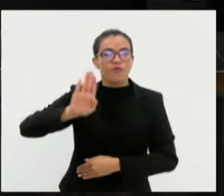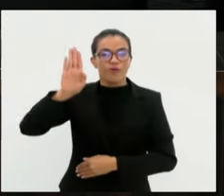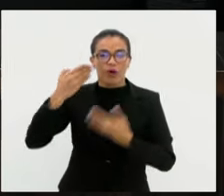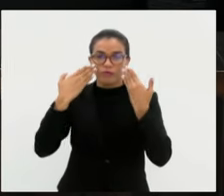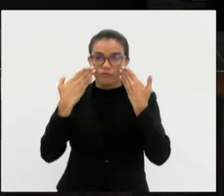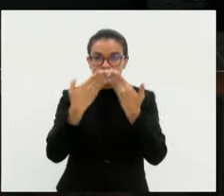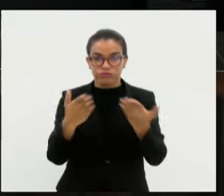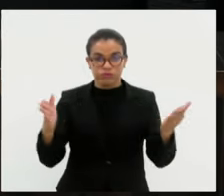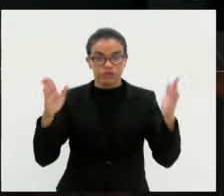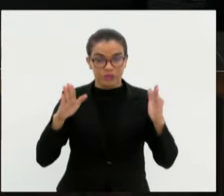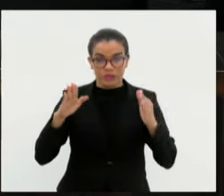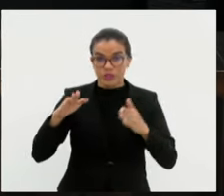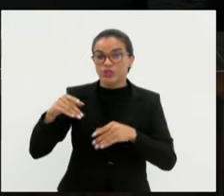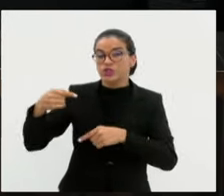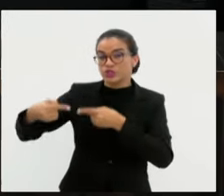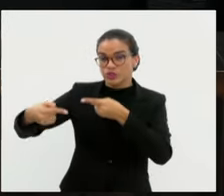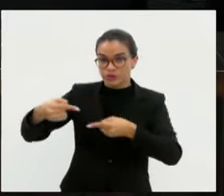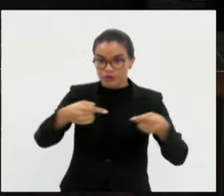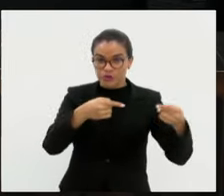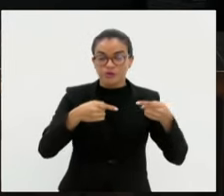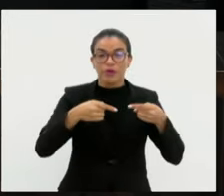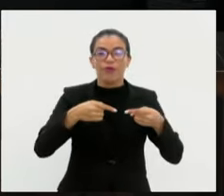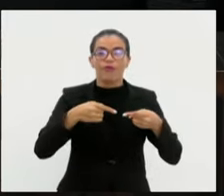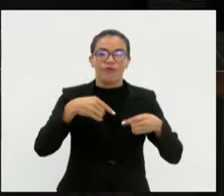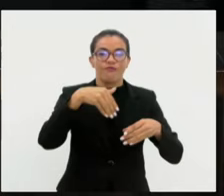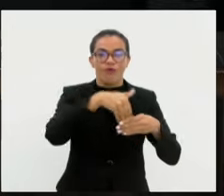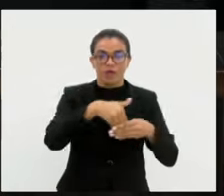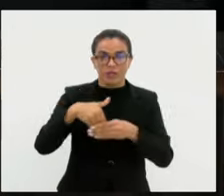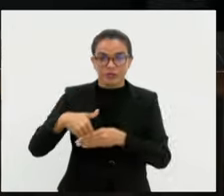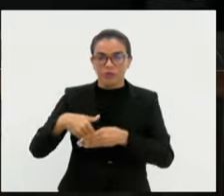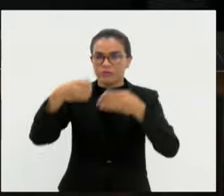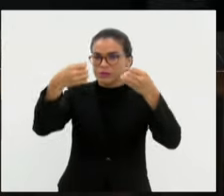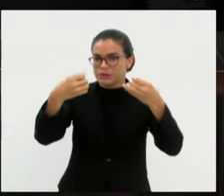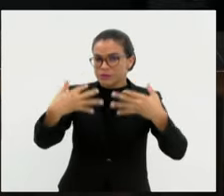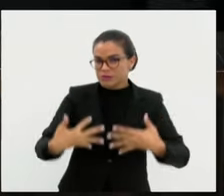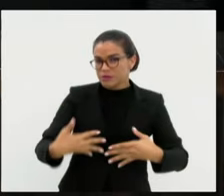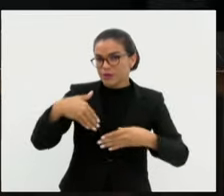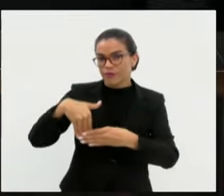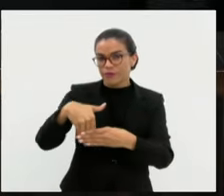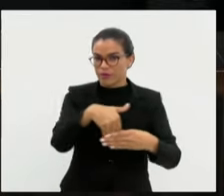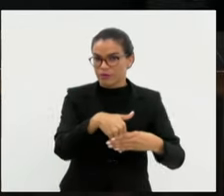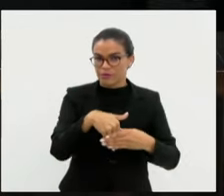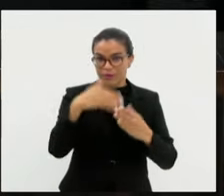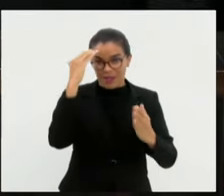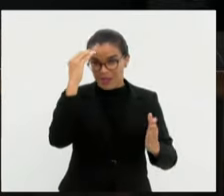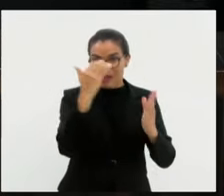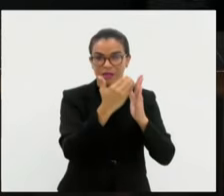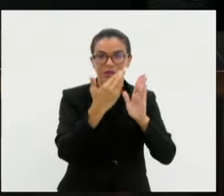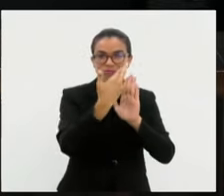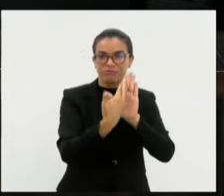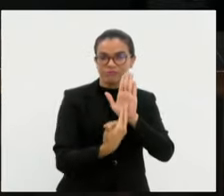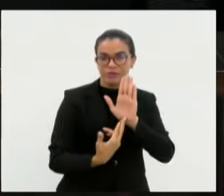discussão, encaminhamento de votação e justificação de voto na forma regimental.